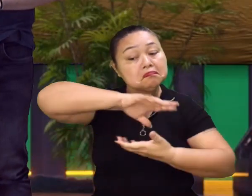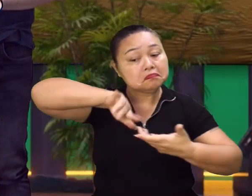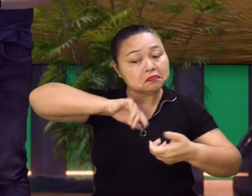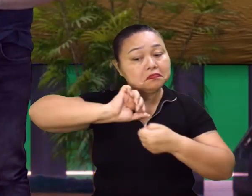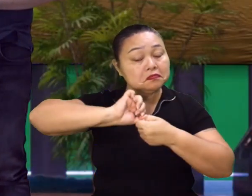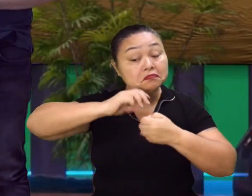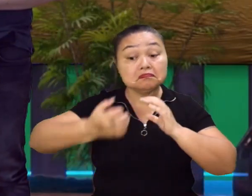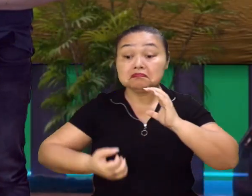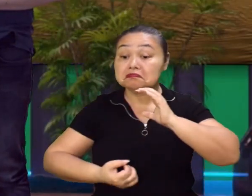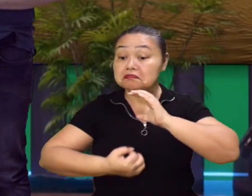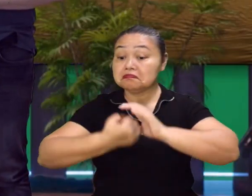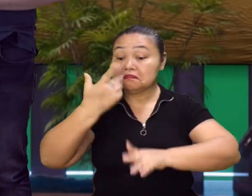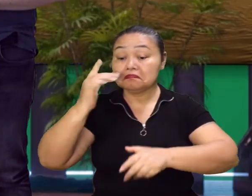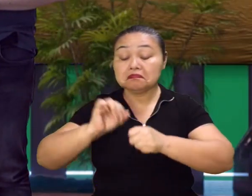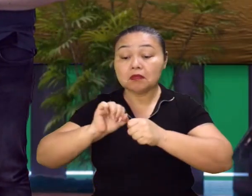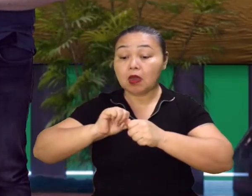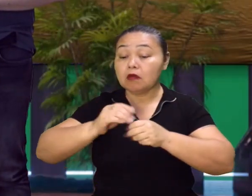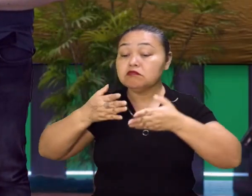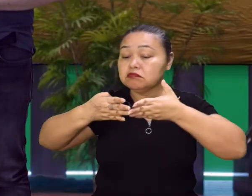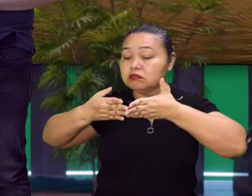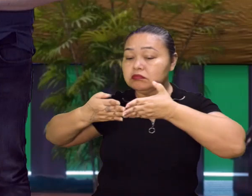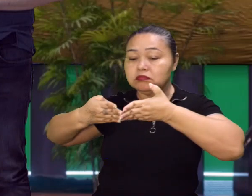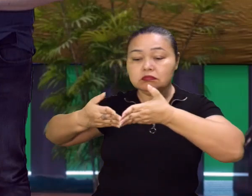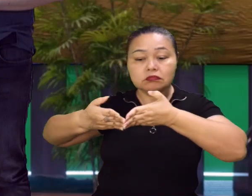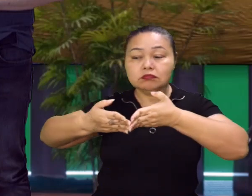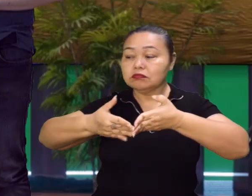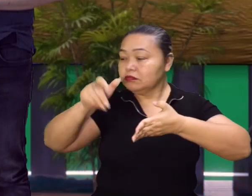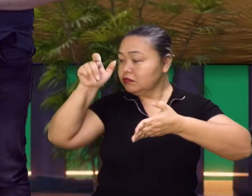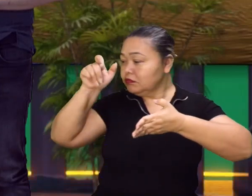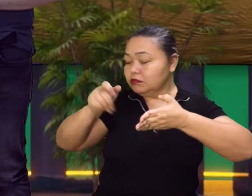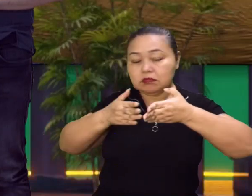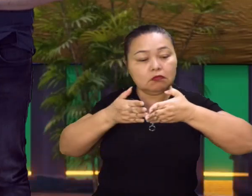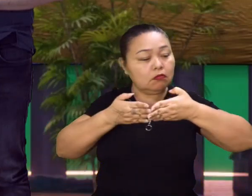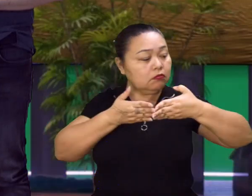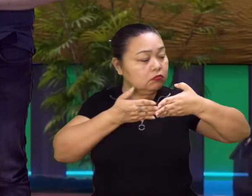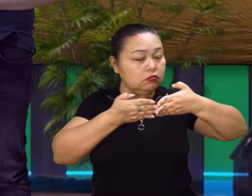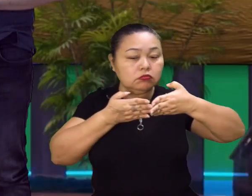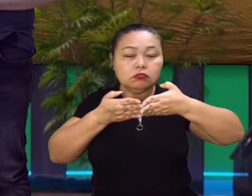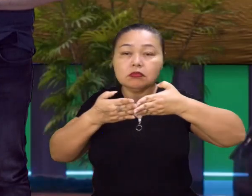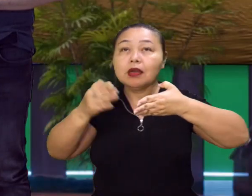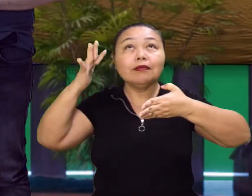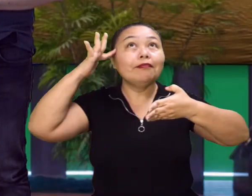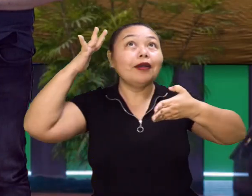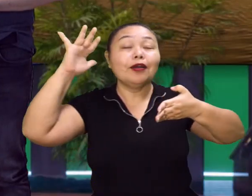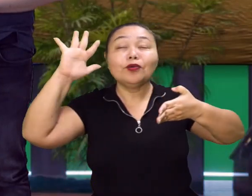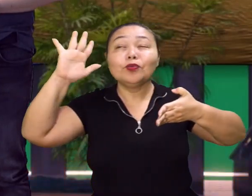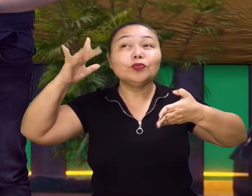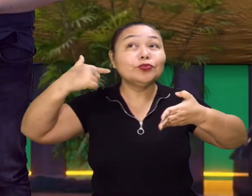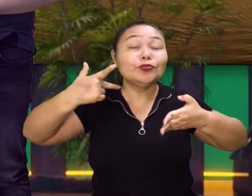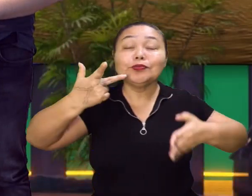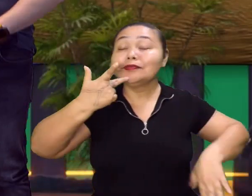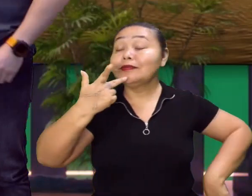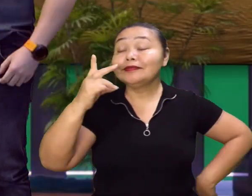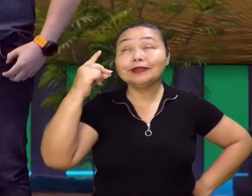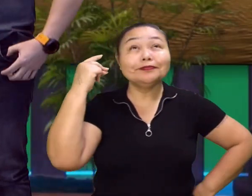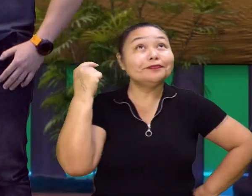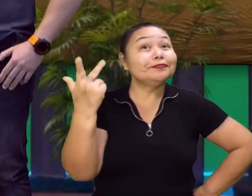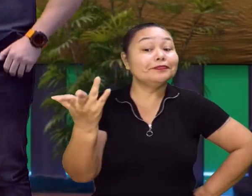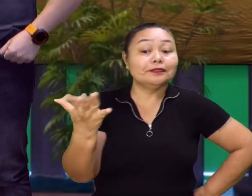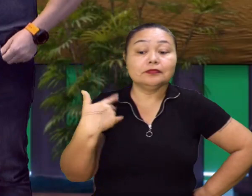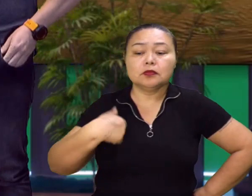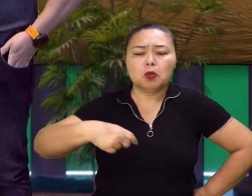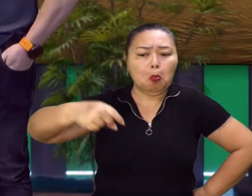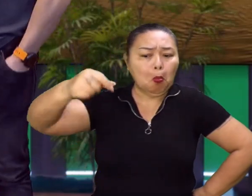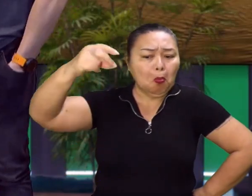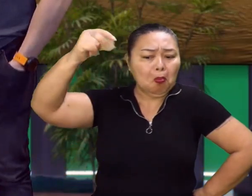porque os grandes navegantes eles tiveram a possibilidade de... Imagina, Rogério, isso estamos falando de